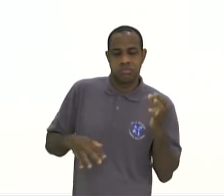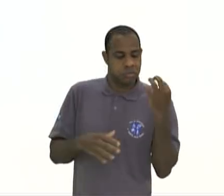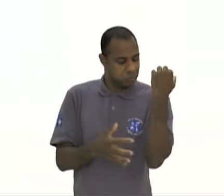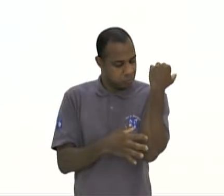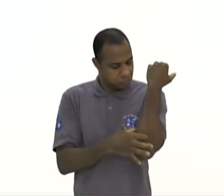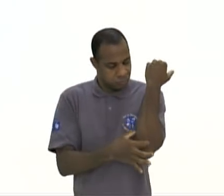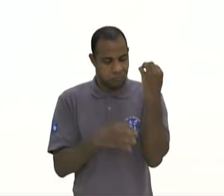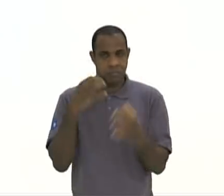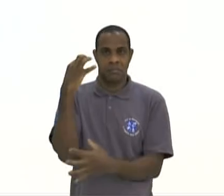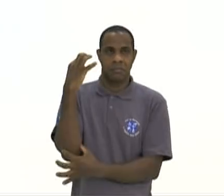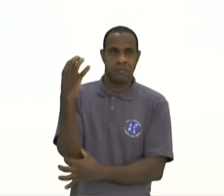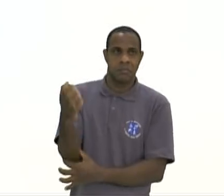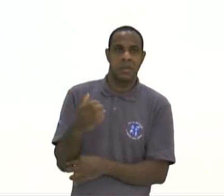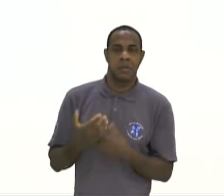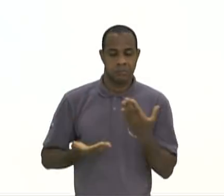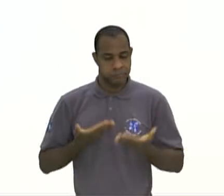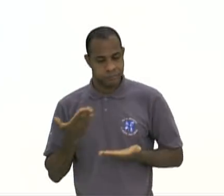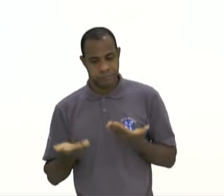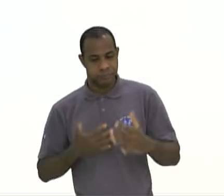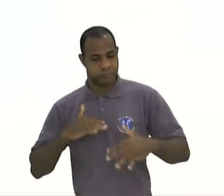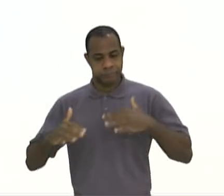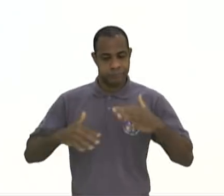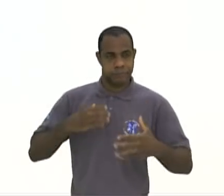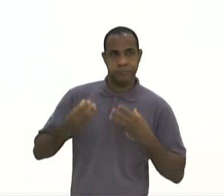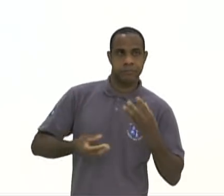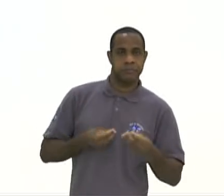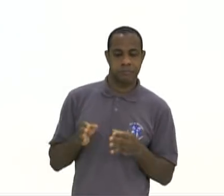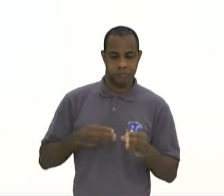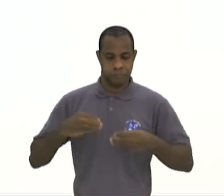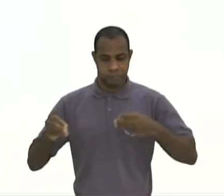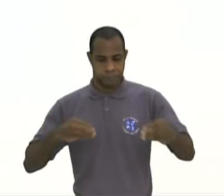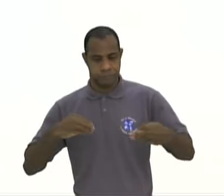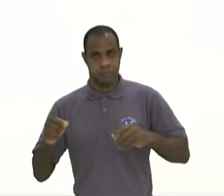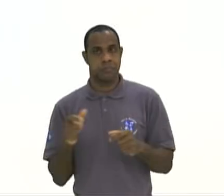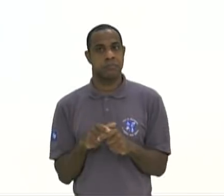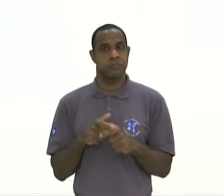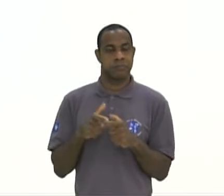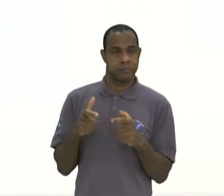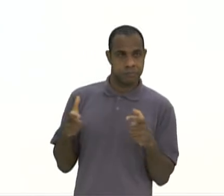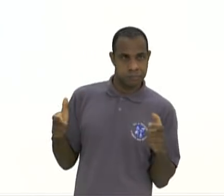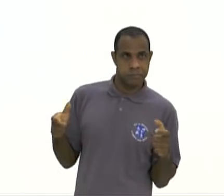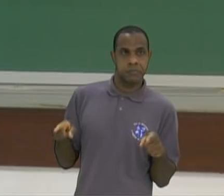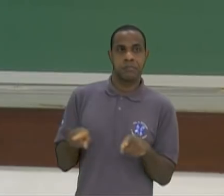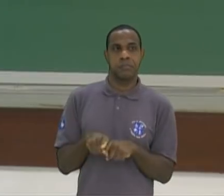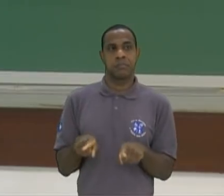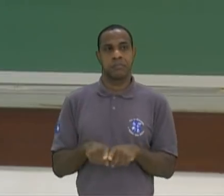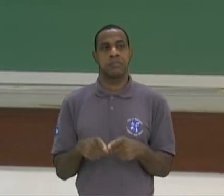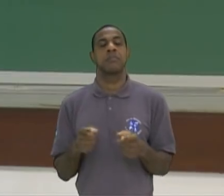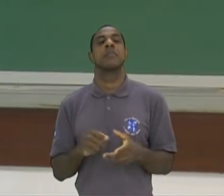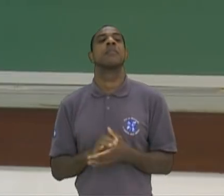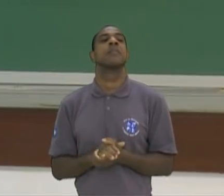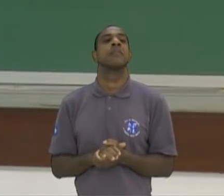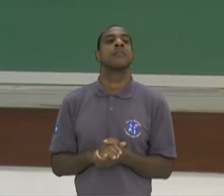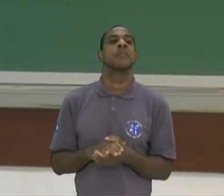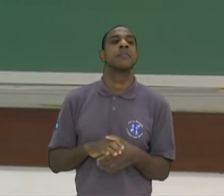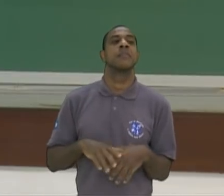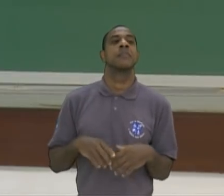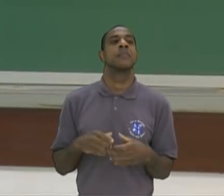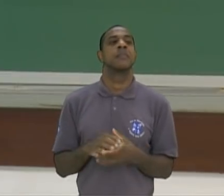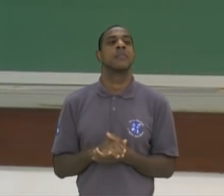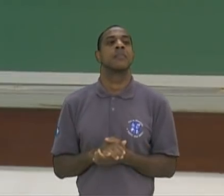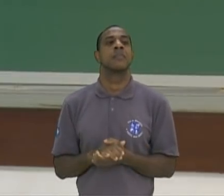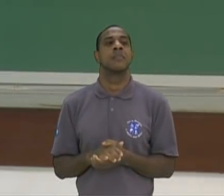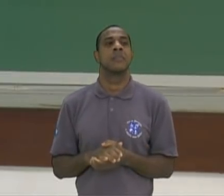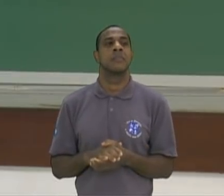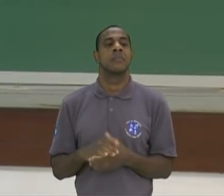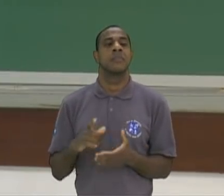vai melhorar a mobilidade, a flexibilidade e maior amplitude articular também, entre outras séries de benefícios, né? Então, são